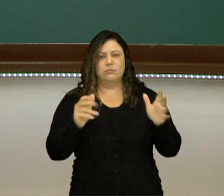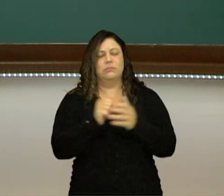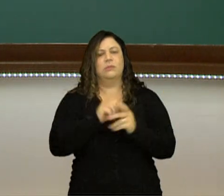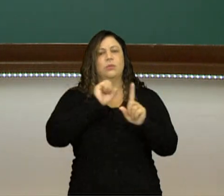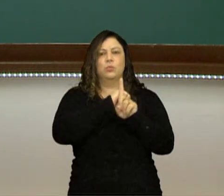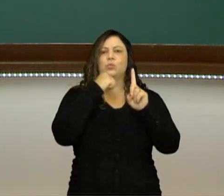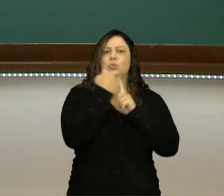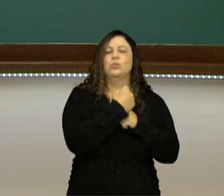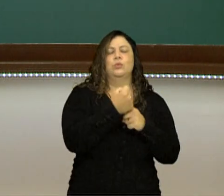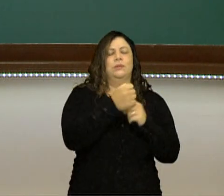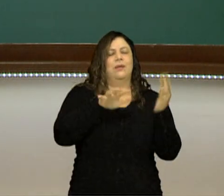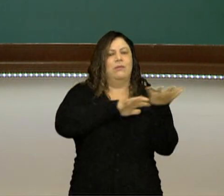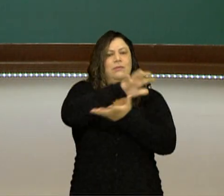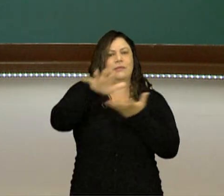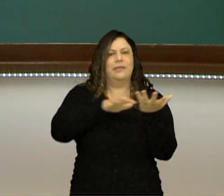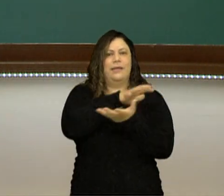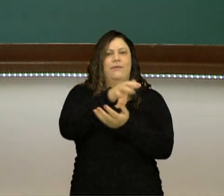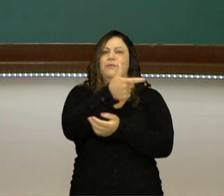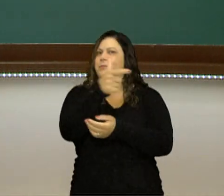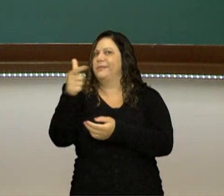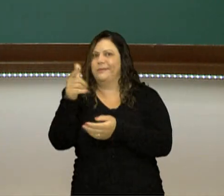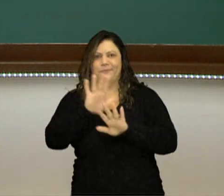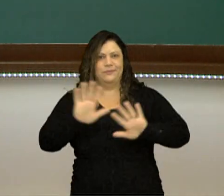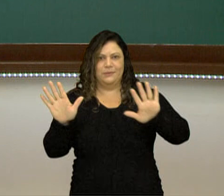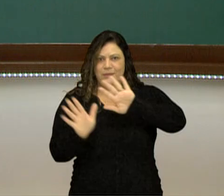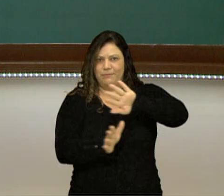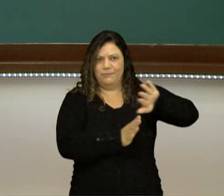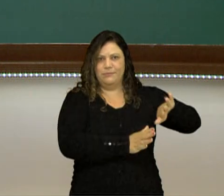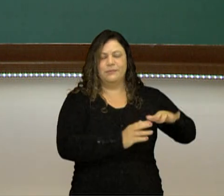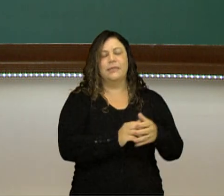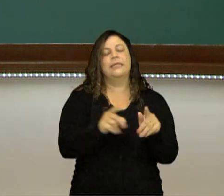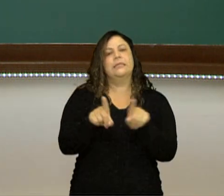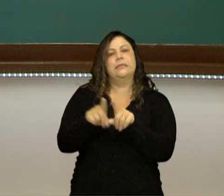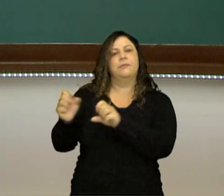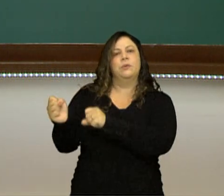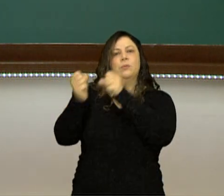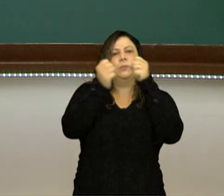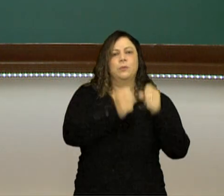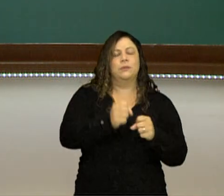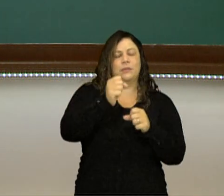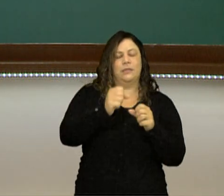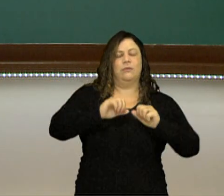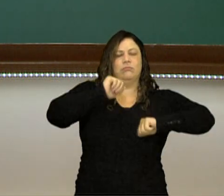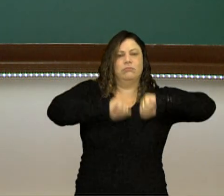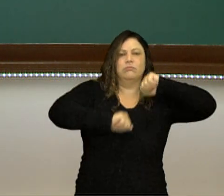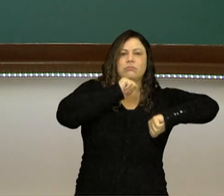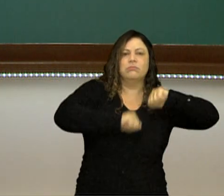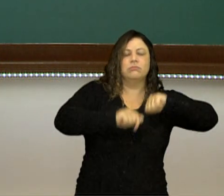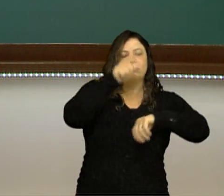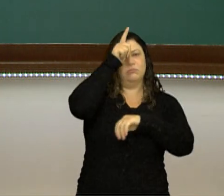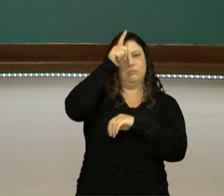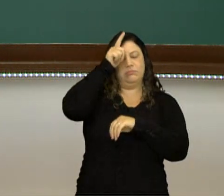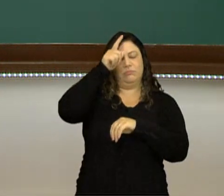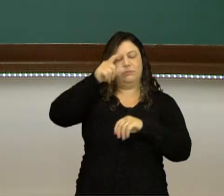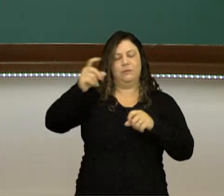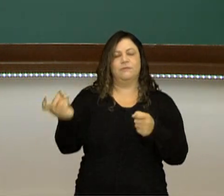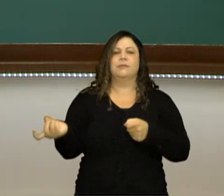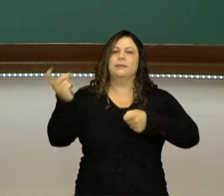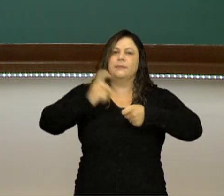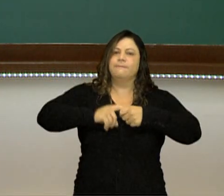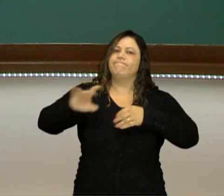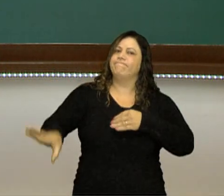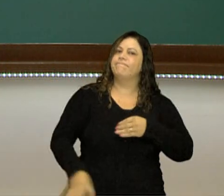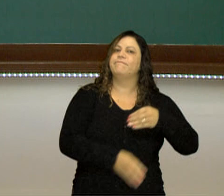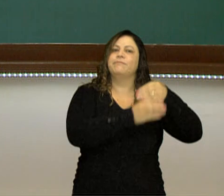sociais, greves, manifestações sindicais. E o poderio industrial alemão vai ser recuperado através dessa associação do